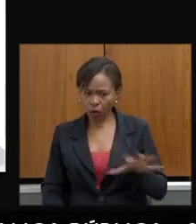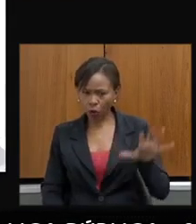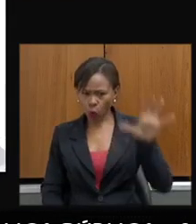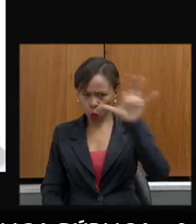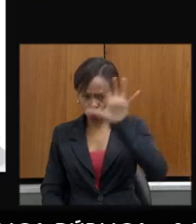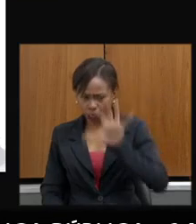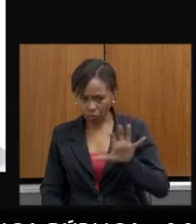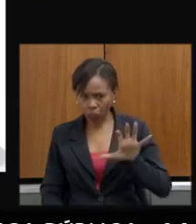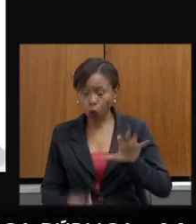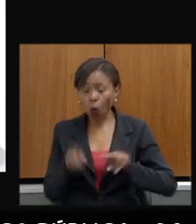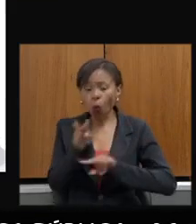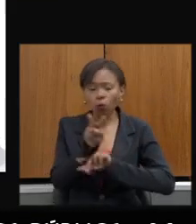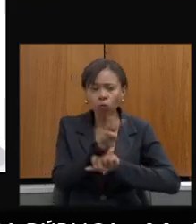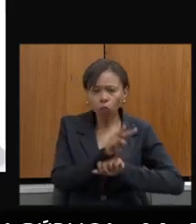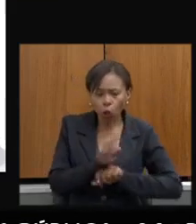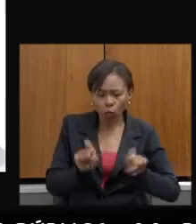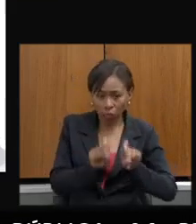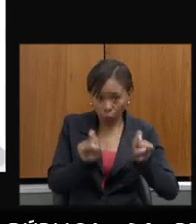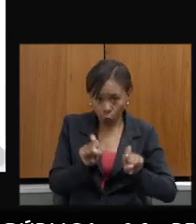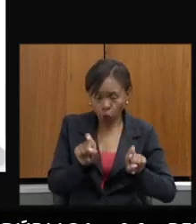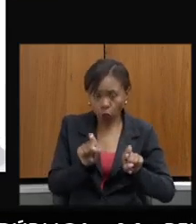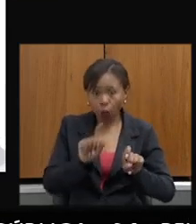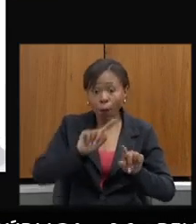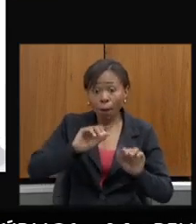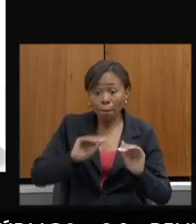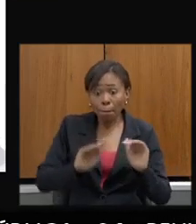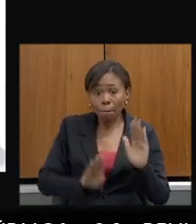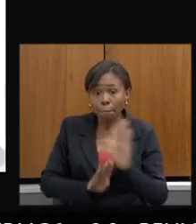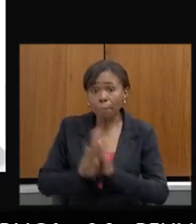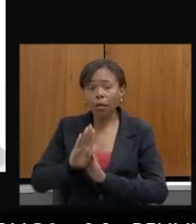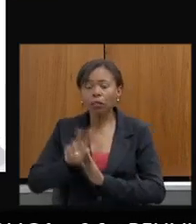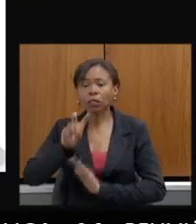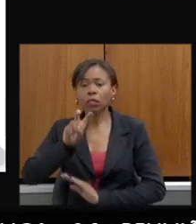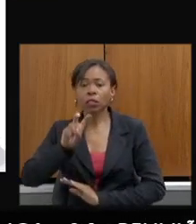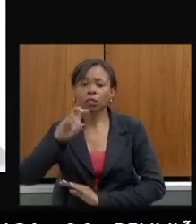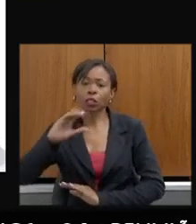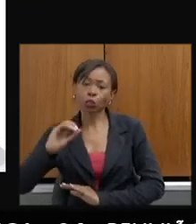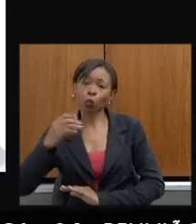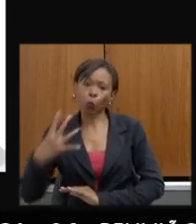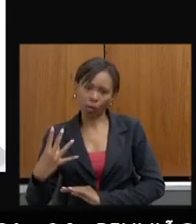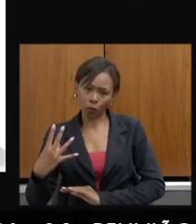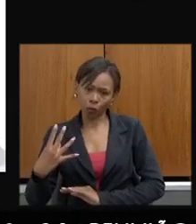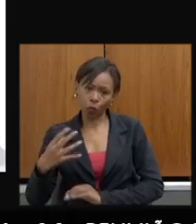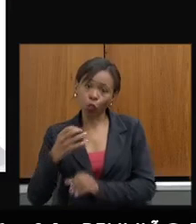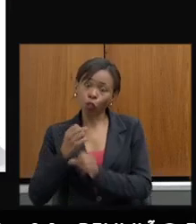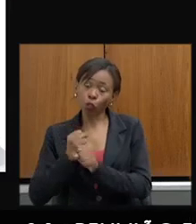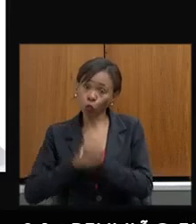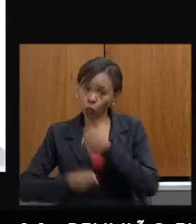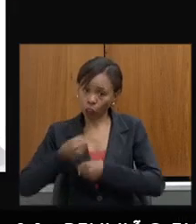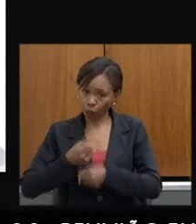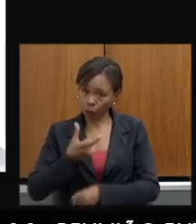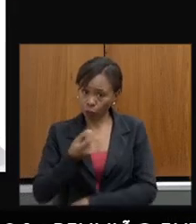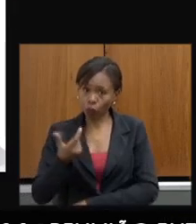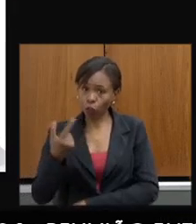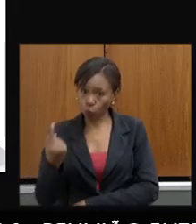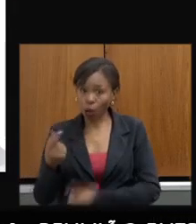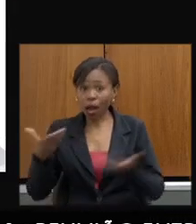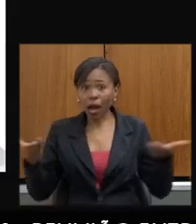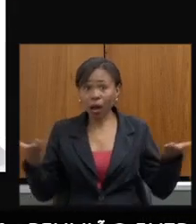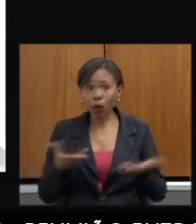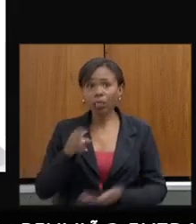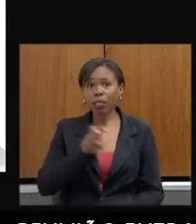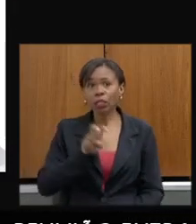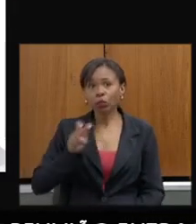eletrônica para 504 em 2021 e neste momento nós estamos com 557 unidades